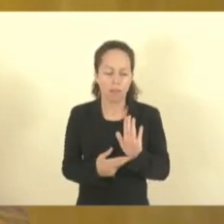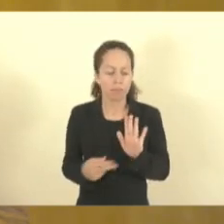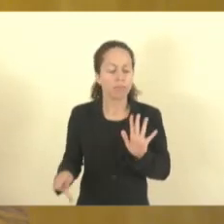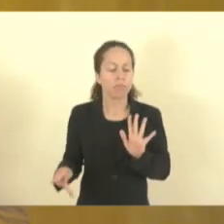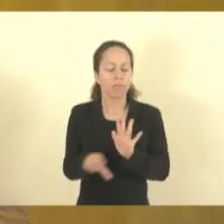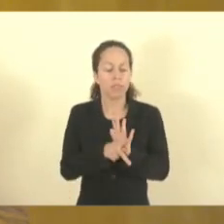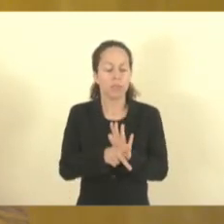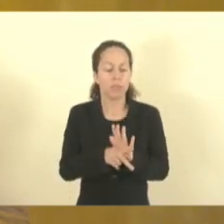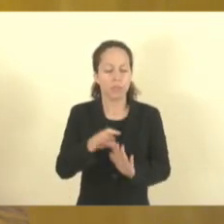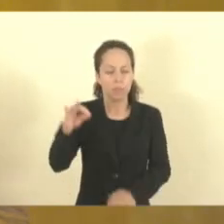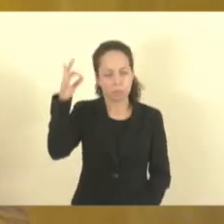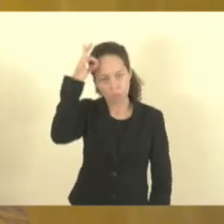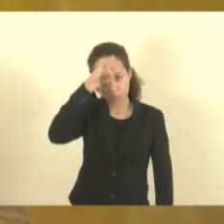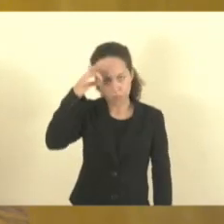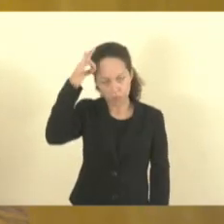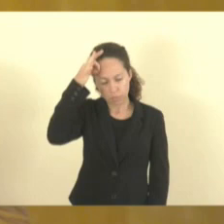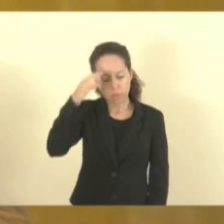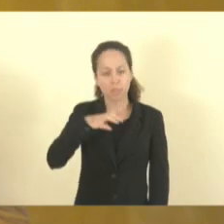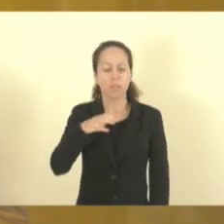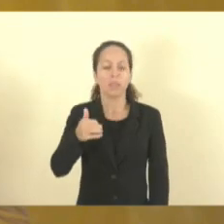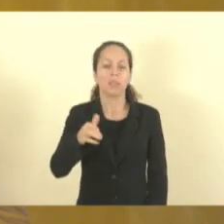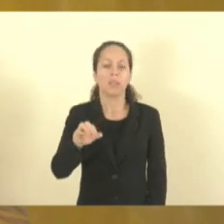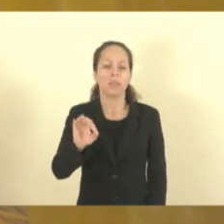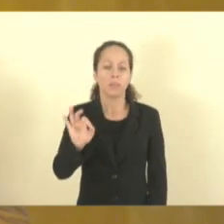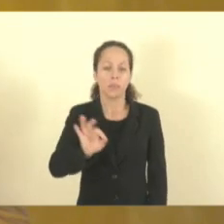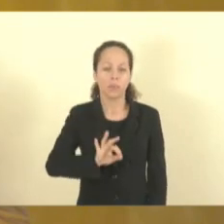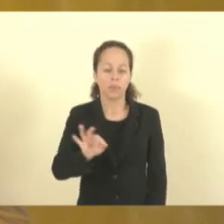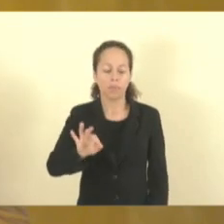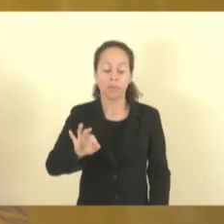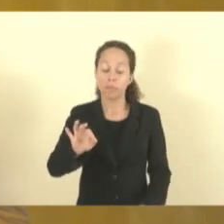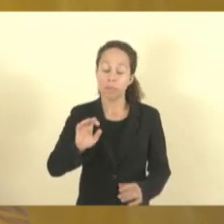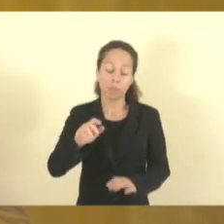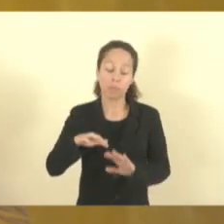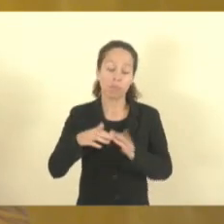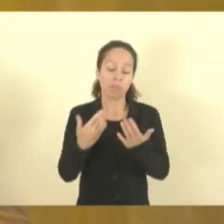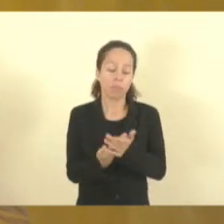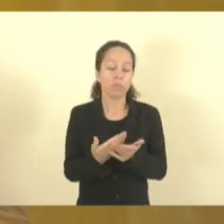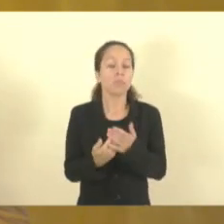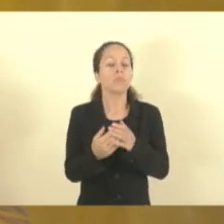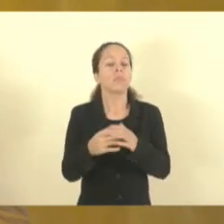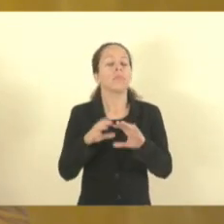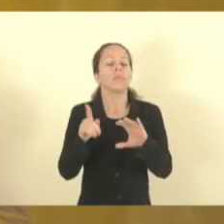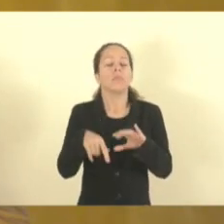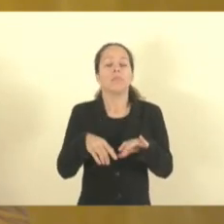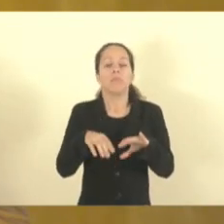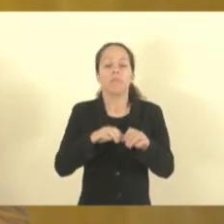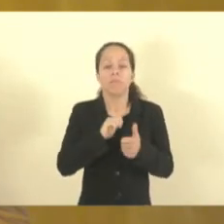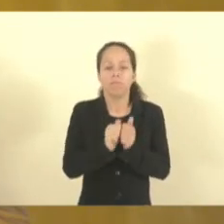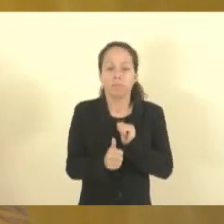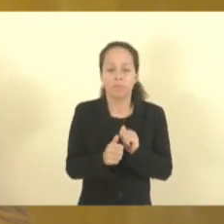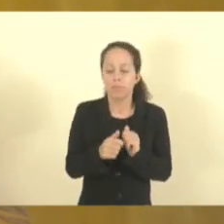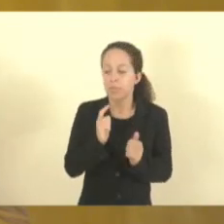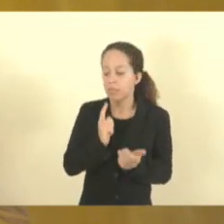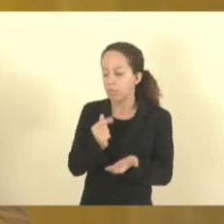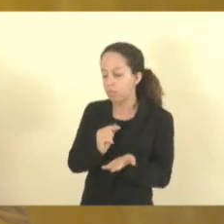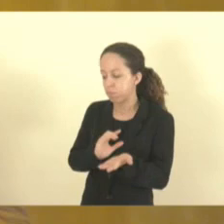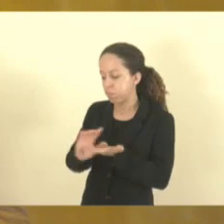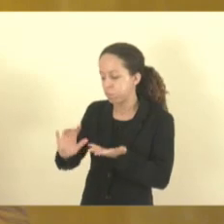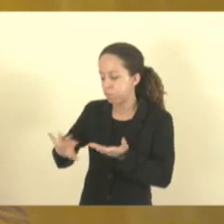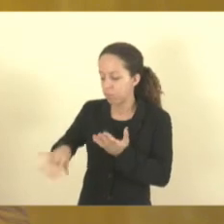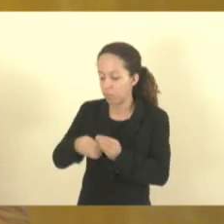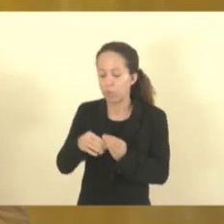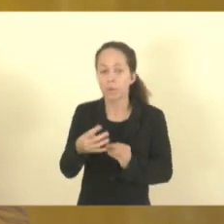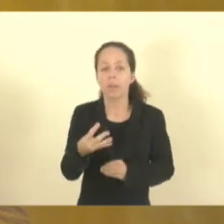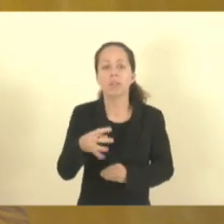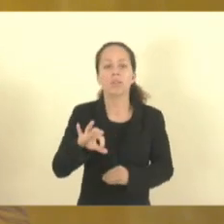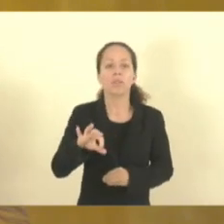51% do capital. E a Desportiva prontamente integralizou os 49%. O Marcelo, a empresa